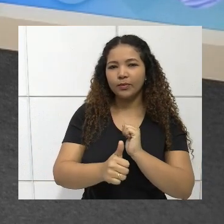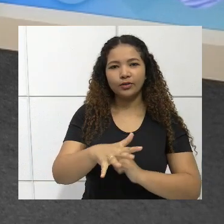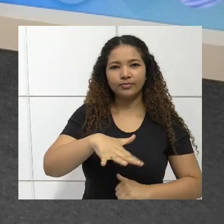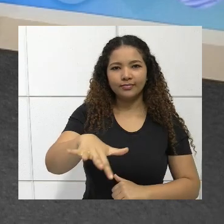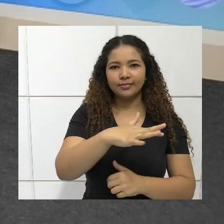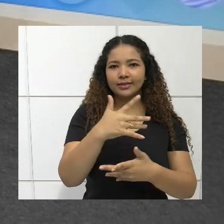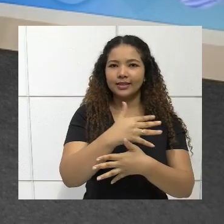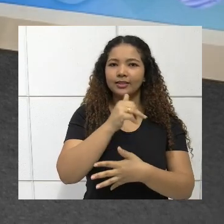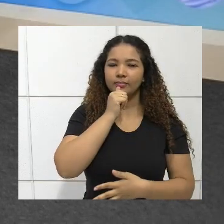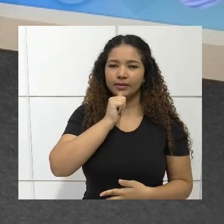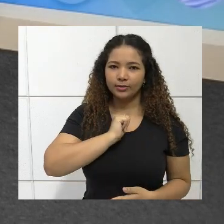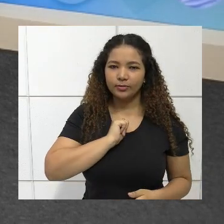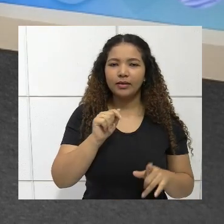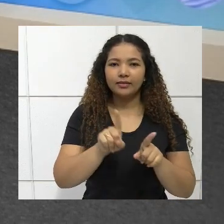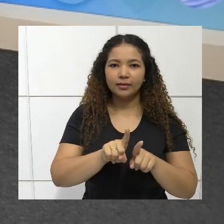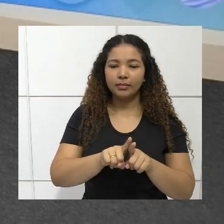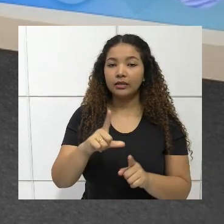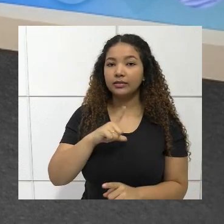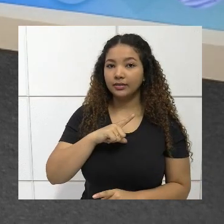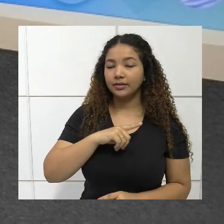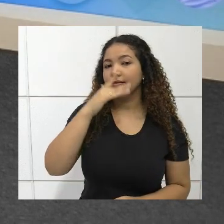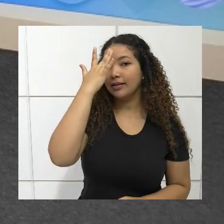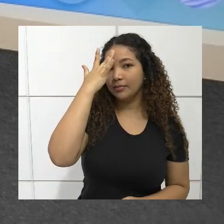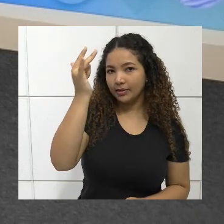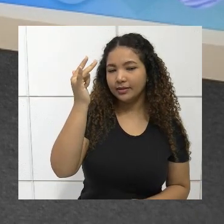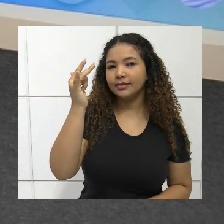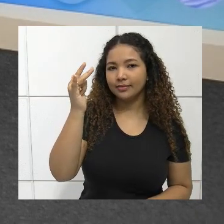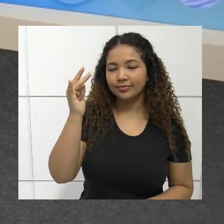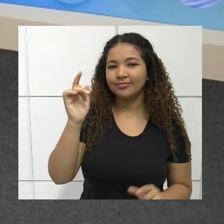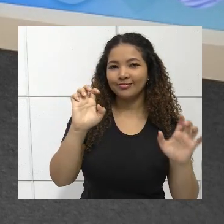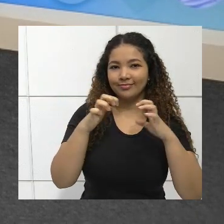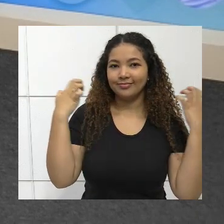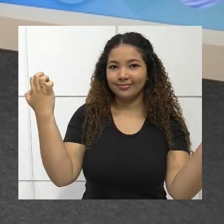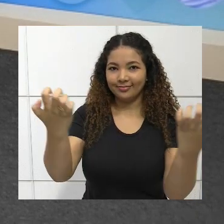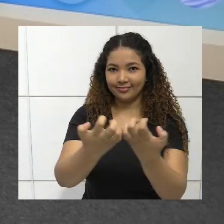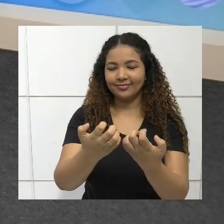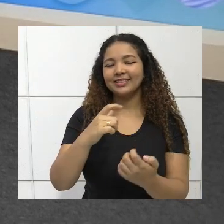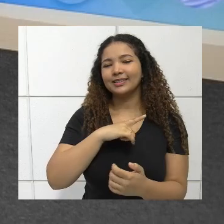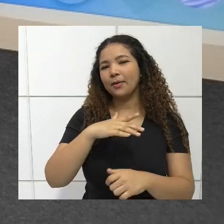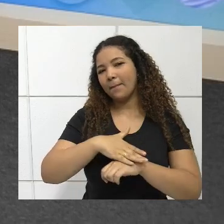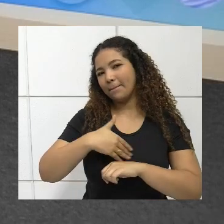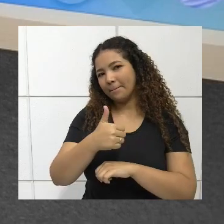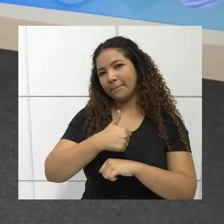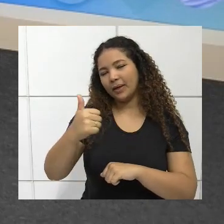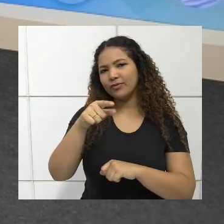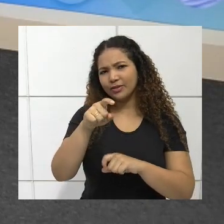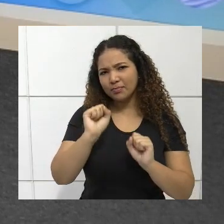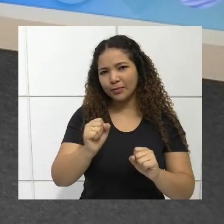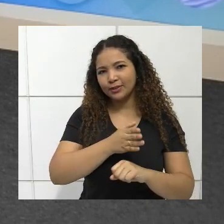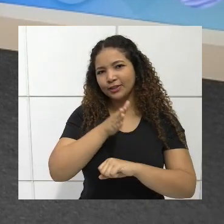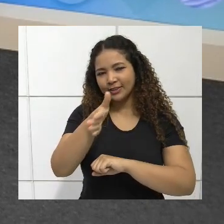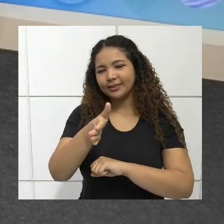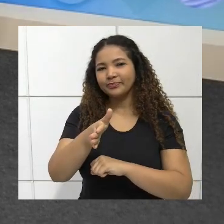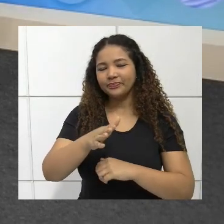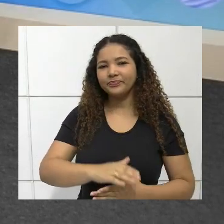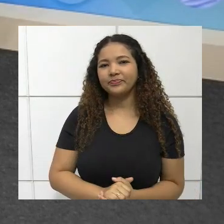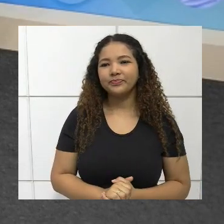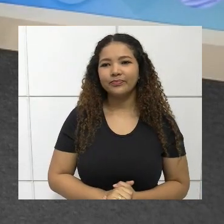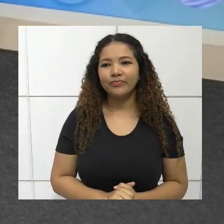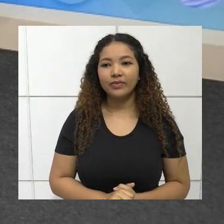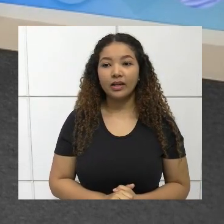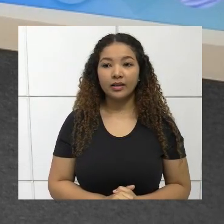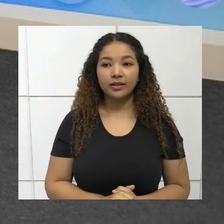município de Abaetetuba. Terá amanhã no estádio Humberto Parente o seu melhor. Portanto, vá lá. Cinquentão. E olha só, para a gente ir